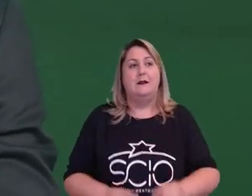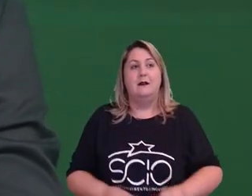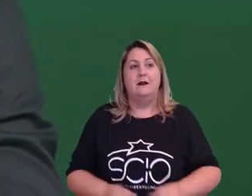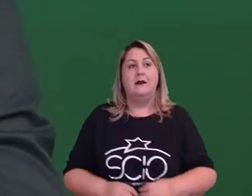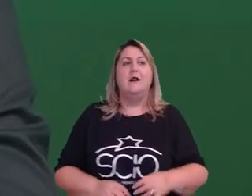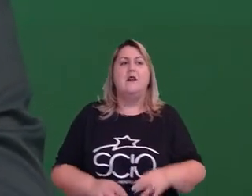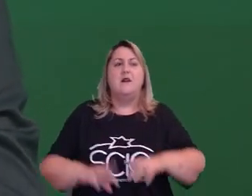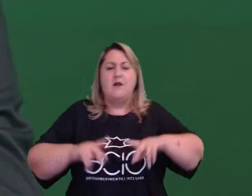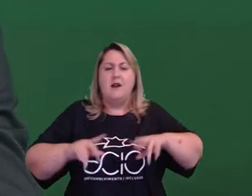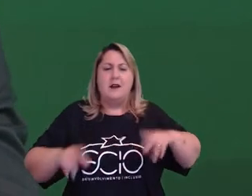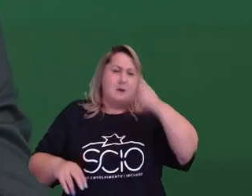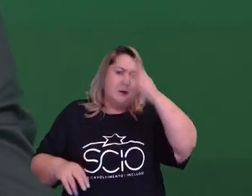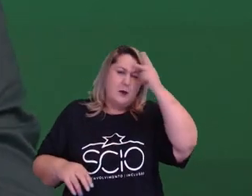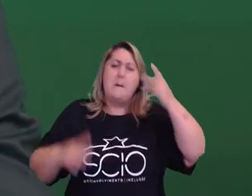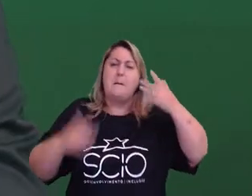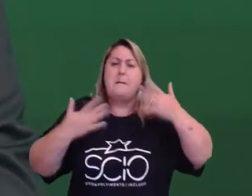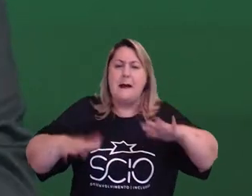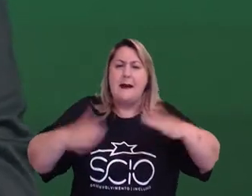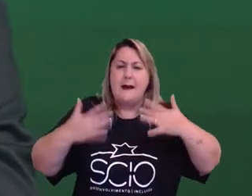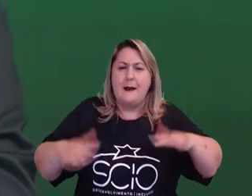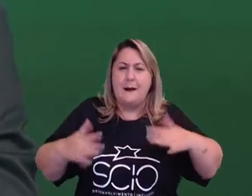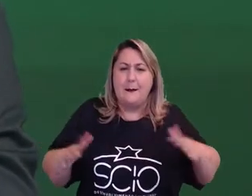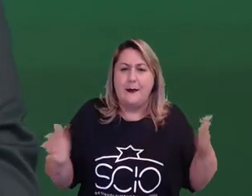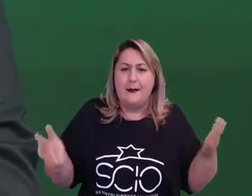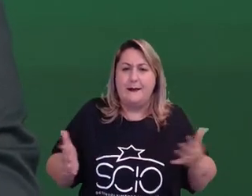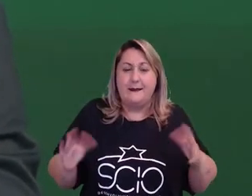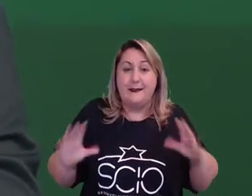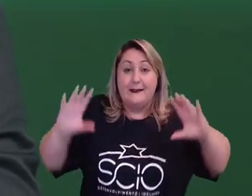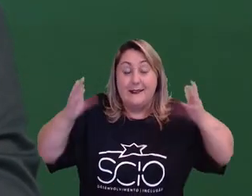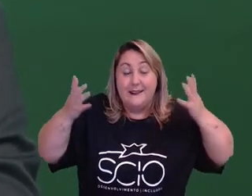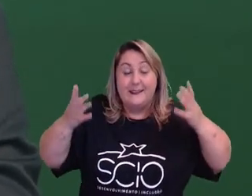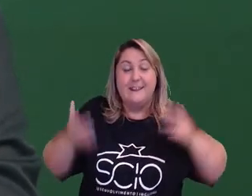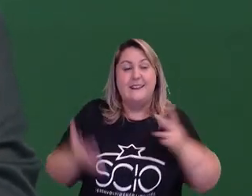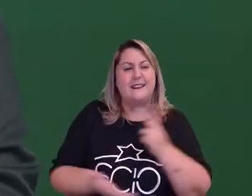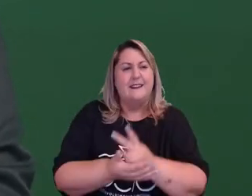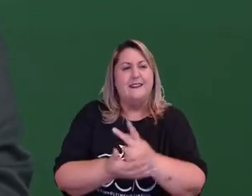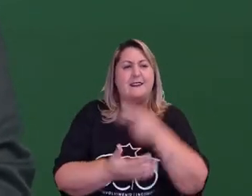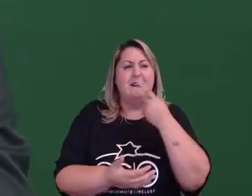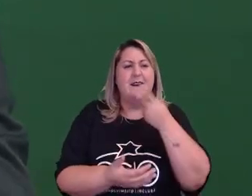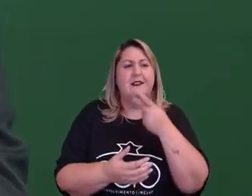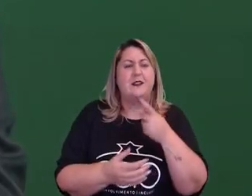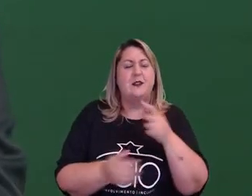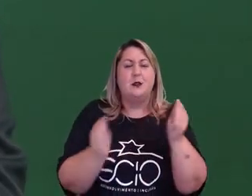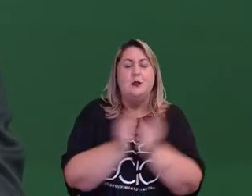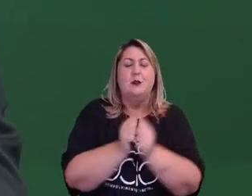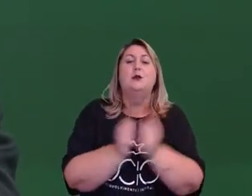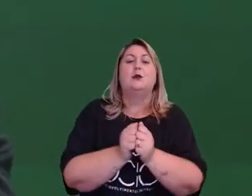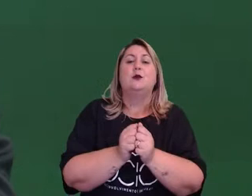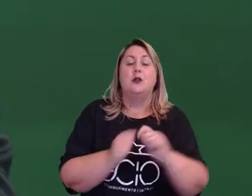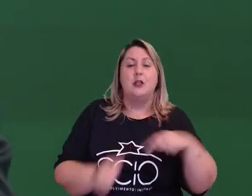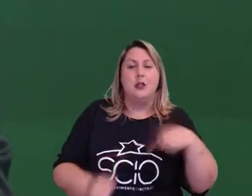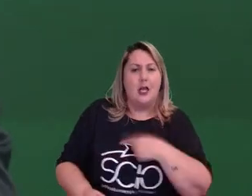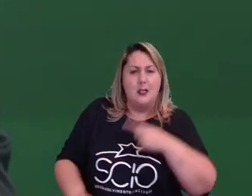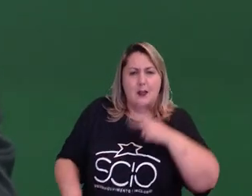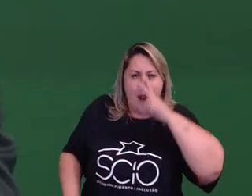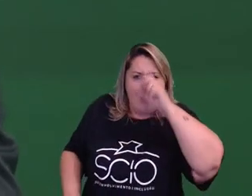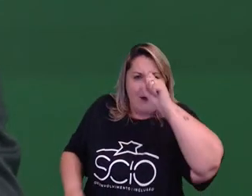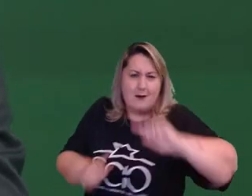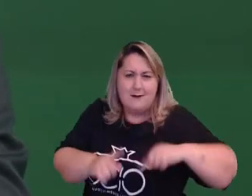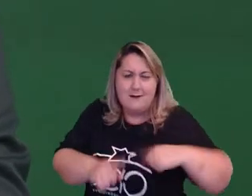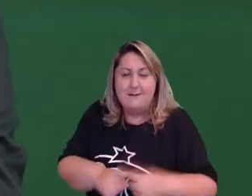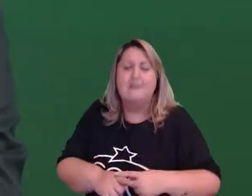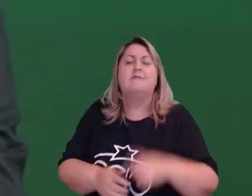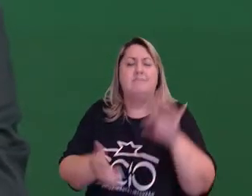pessoas parabenizando o evento, parabenizando a iniciativa e sempre falando, juntos somos mais fortes. É